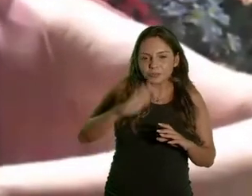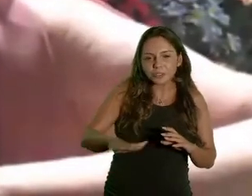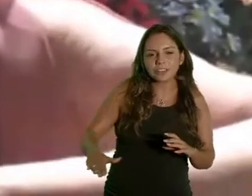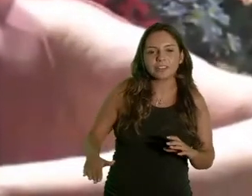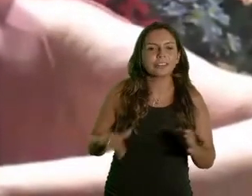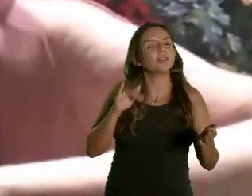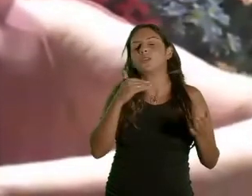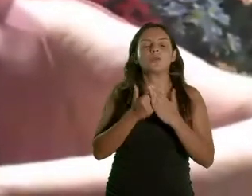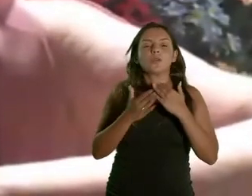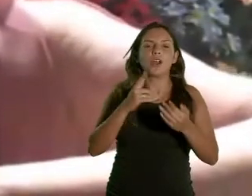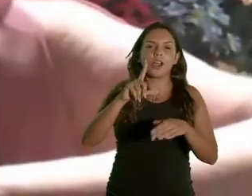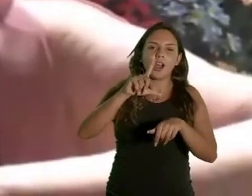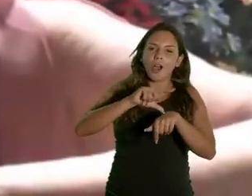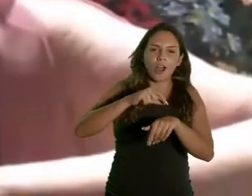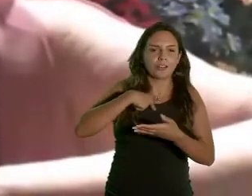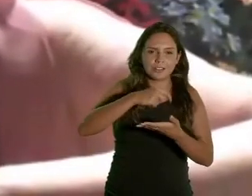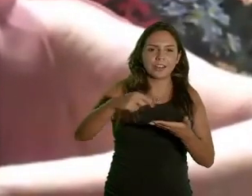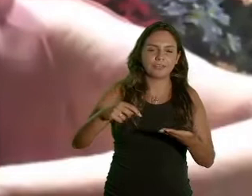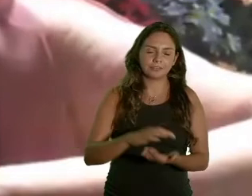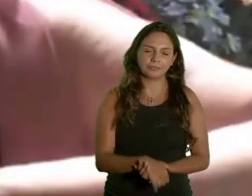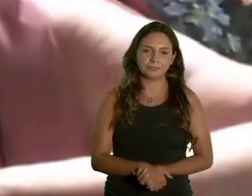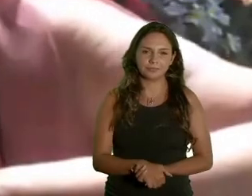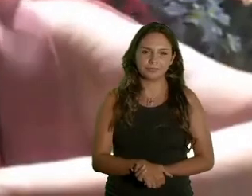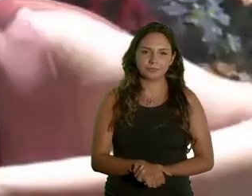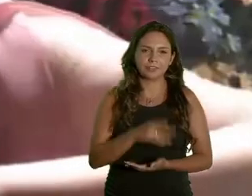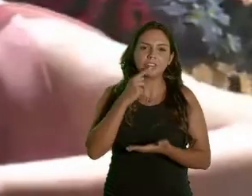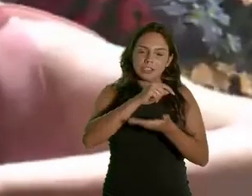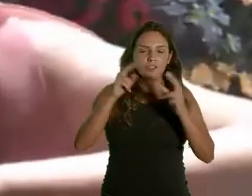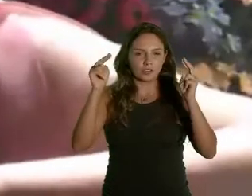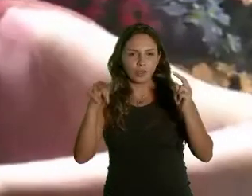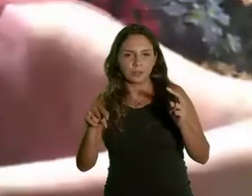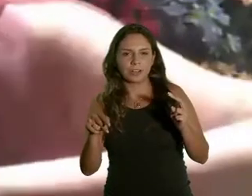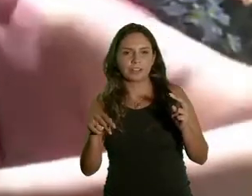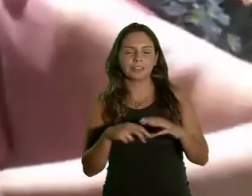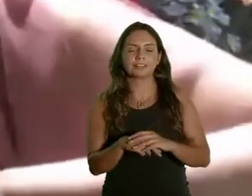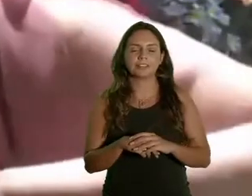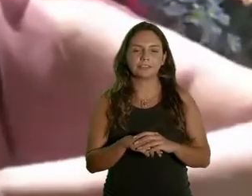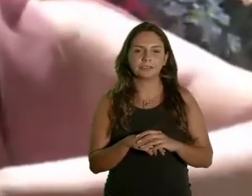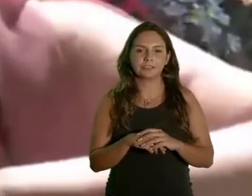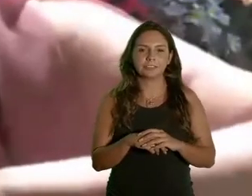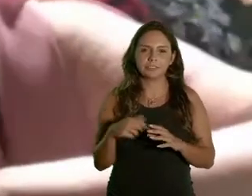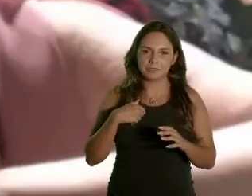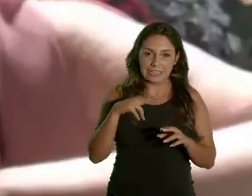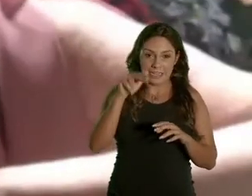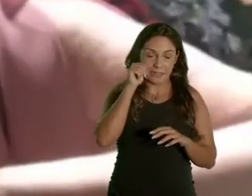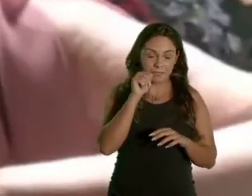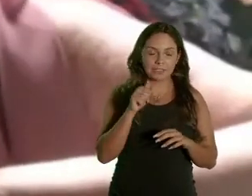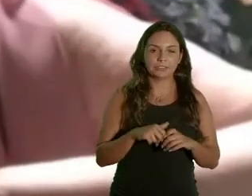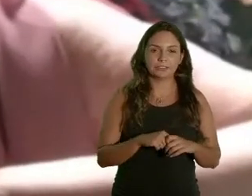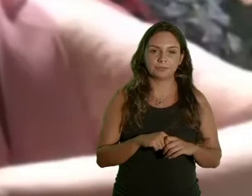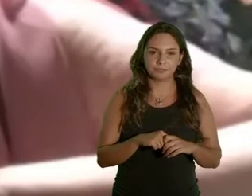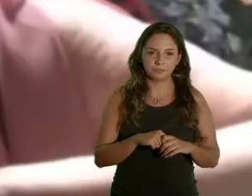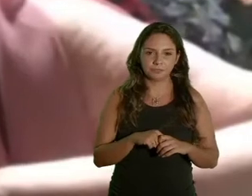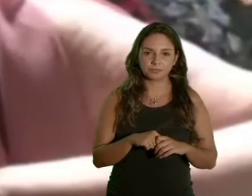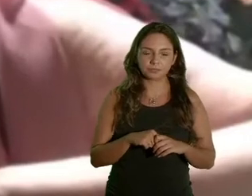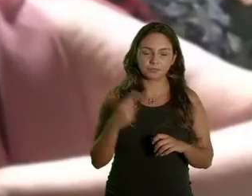Qualquer hora eu escrevo, falo assim, escreve sobre isso. Lá. As minhas irmãs, quando